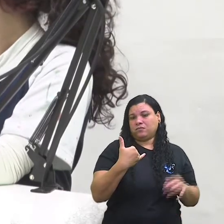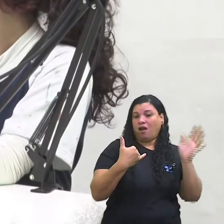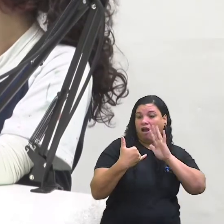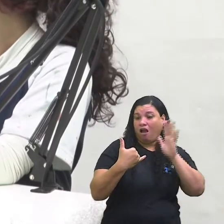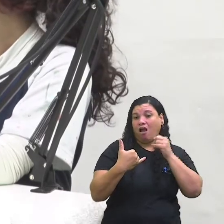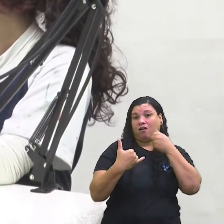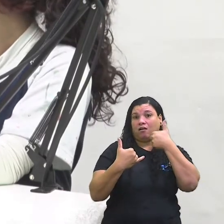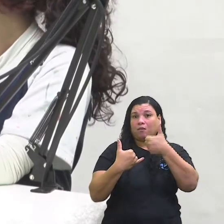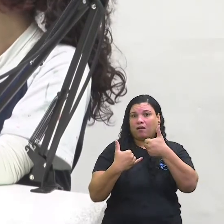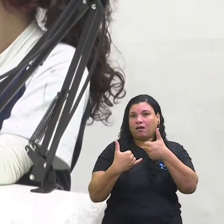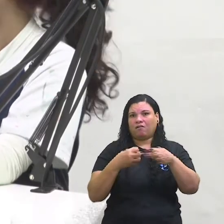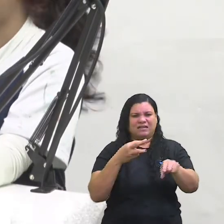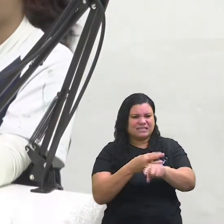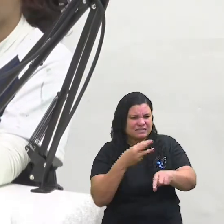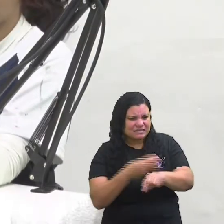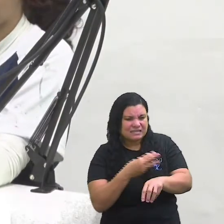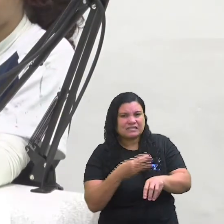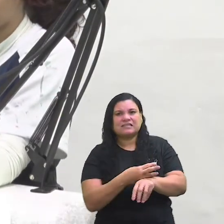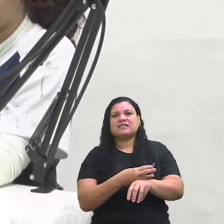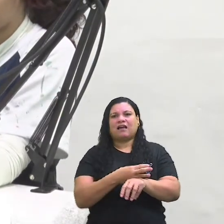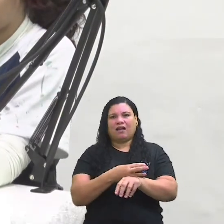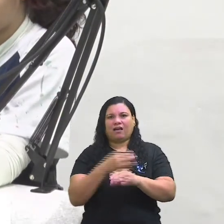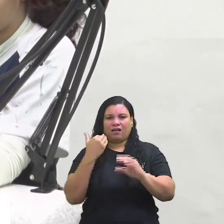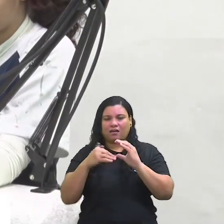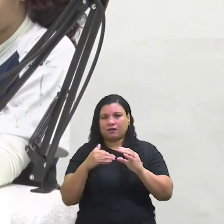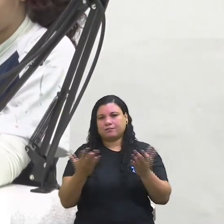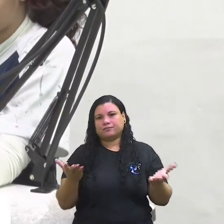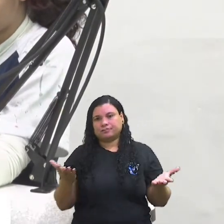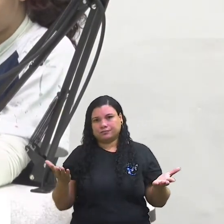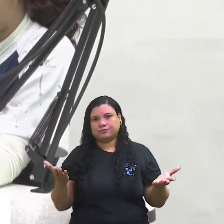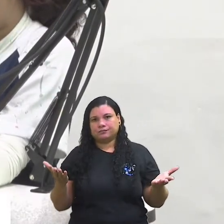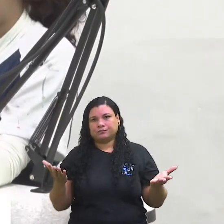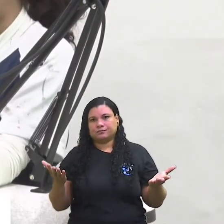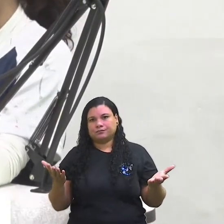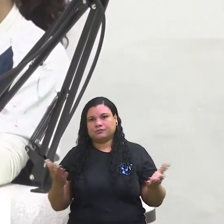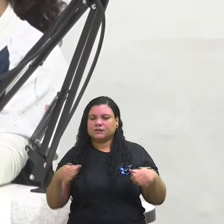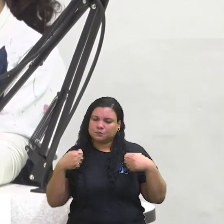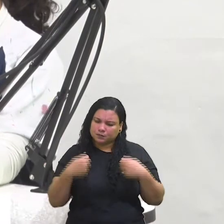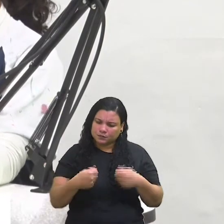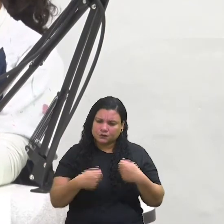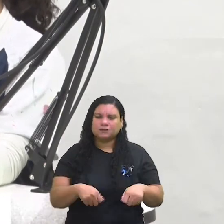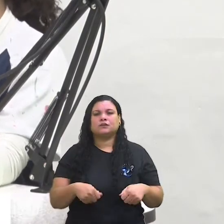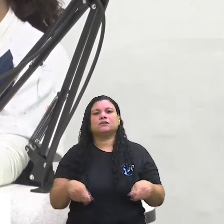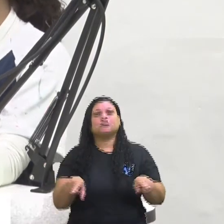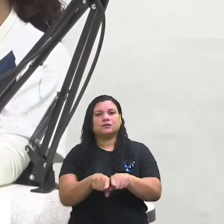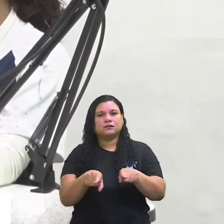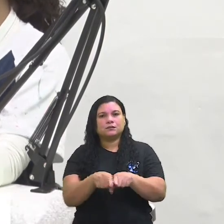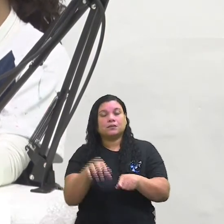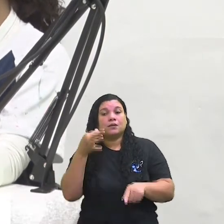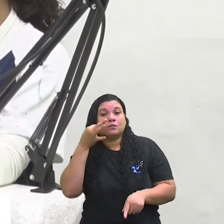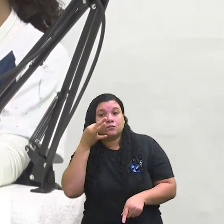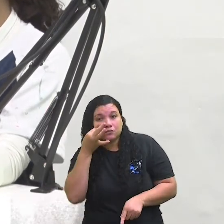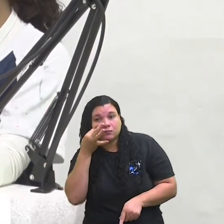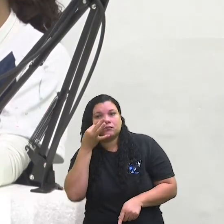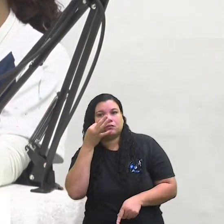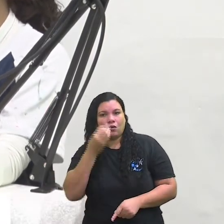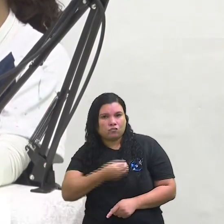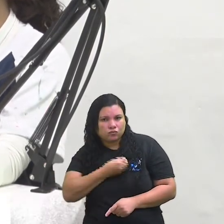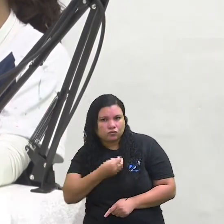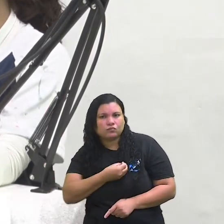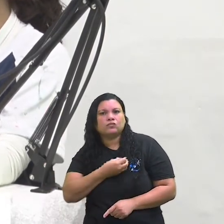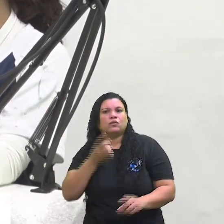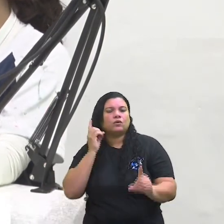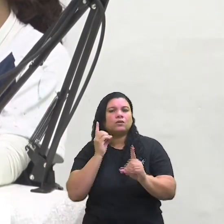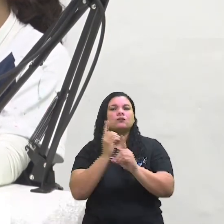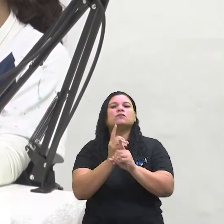essa próxima pergunta aí, para você entender o que, que é isso aí. Ai, gente. Olha isso daí. Você falou,